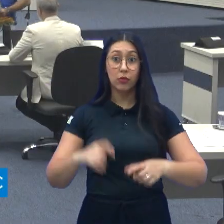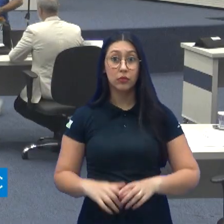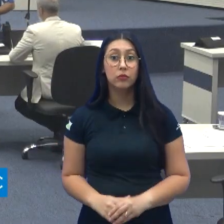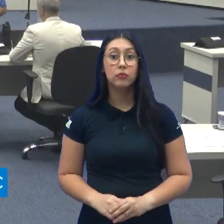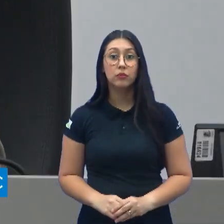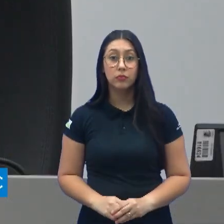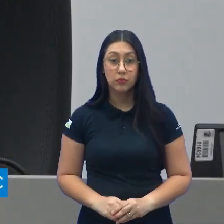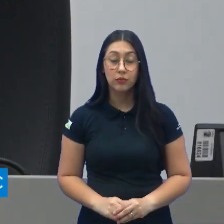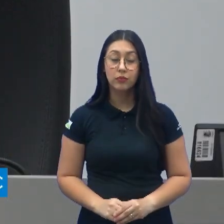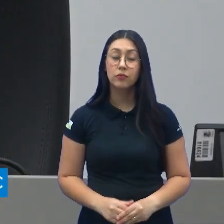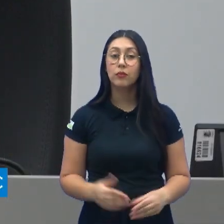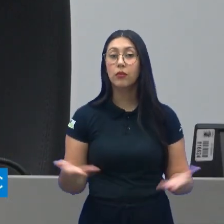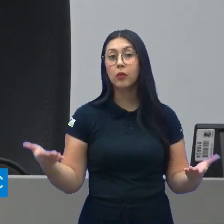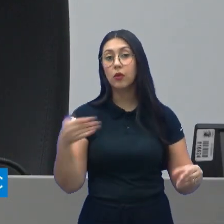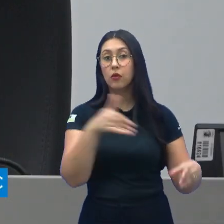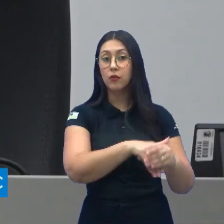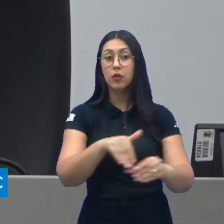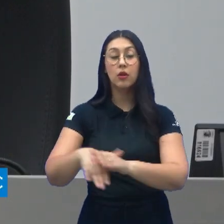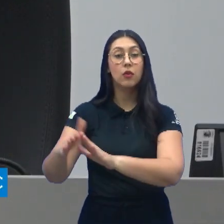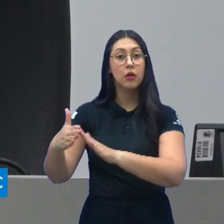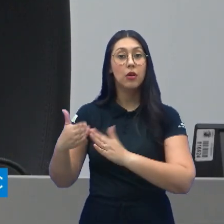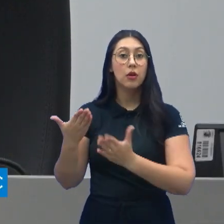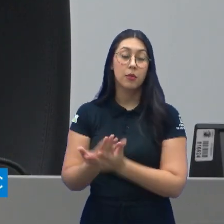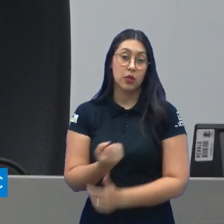Em votação, requerimento de número